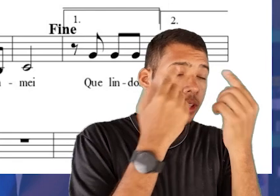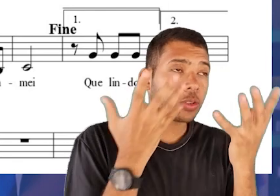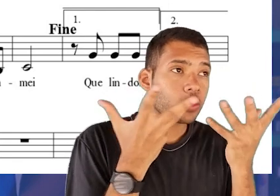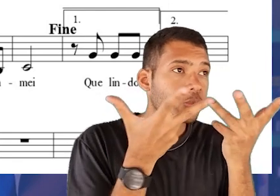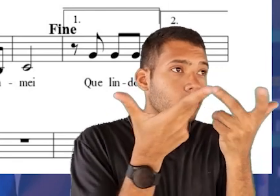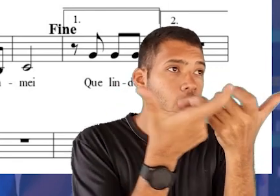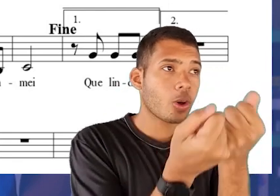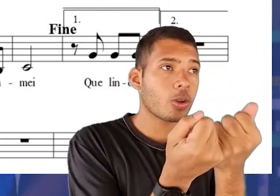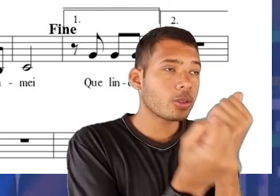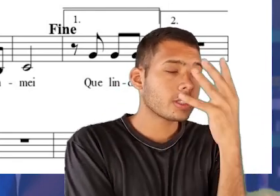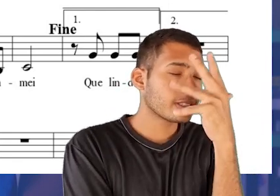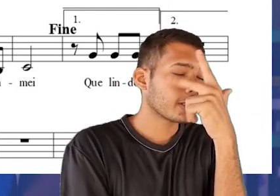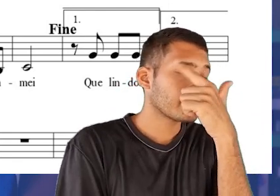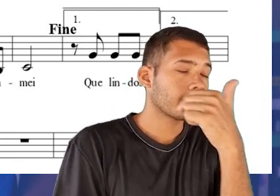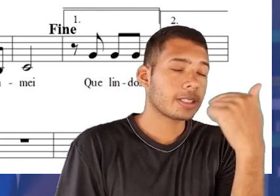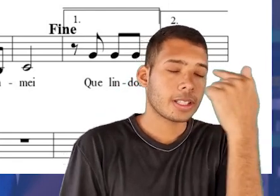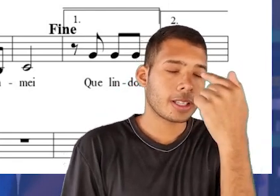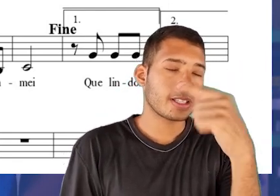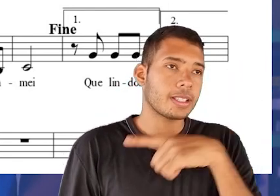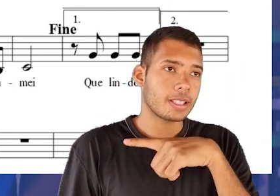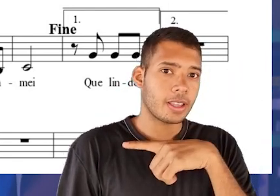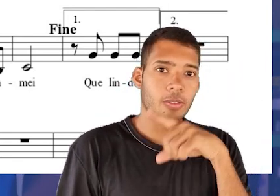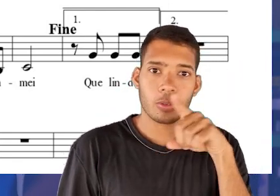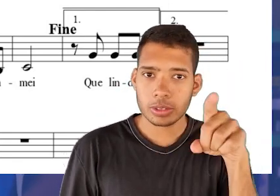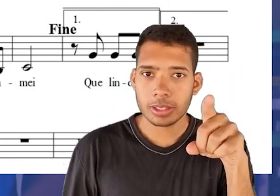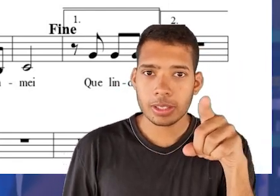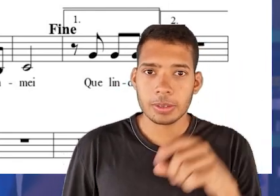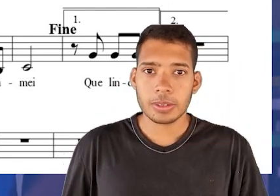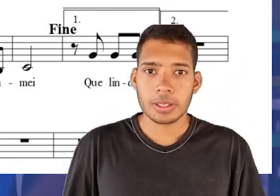que lindos olhos tem você,